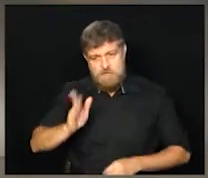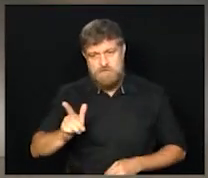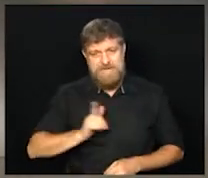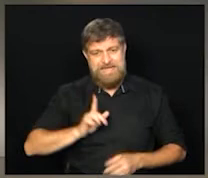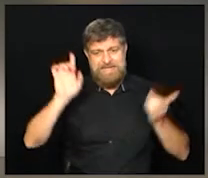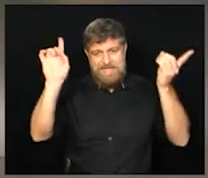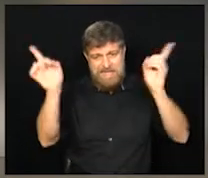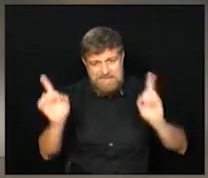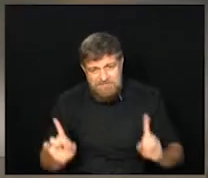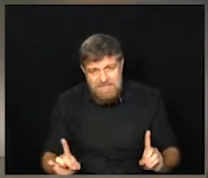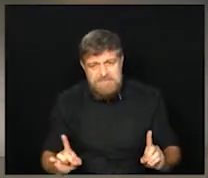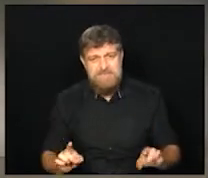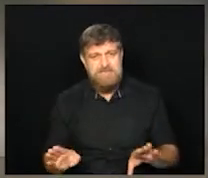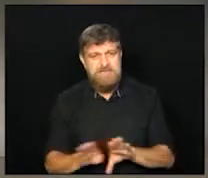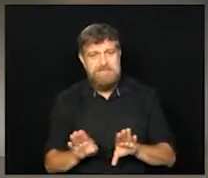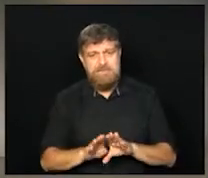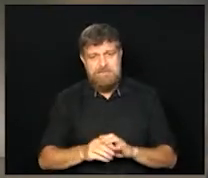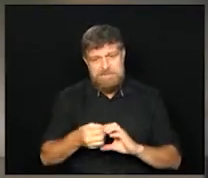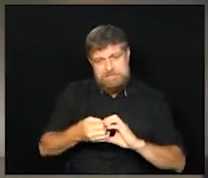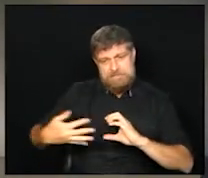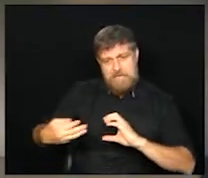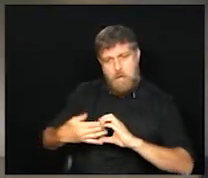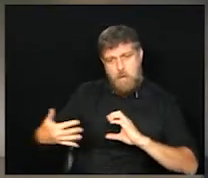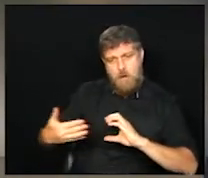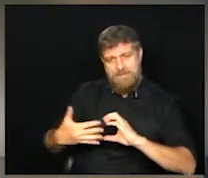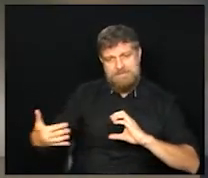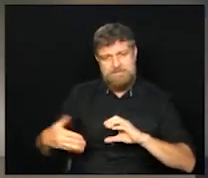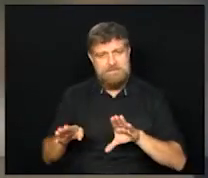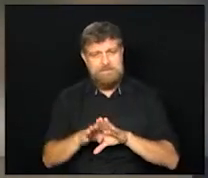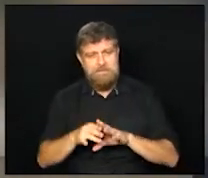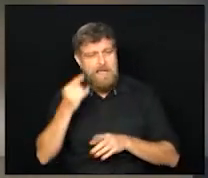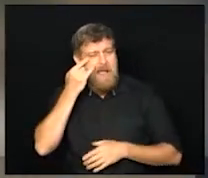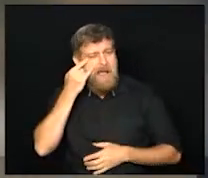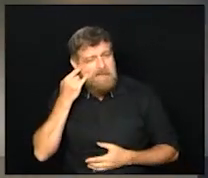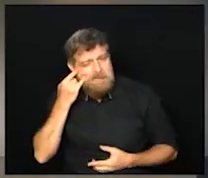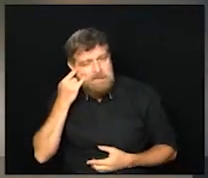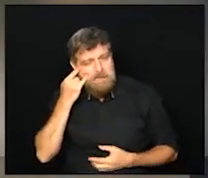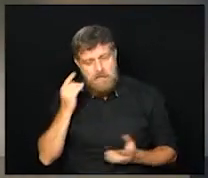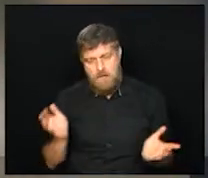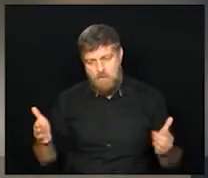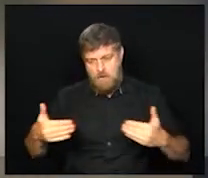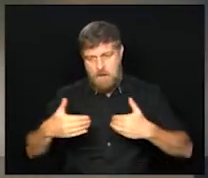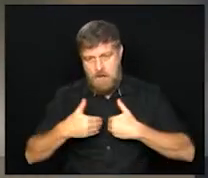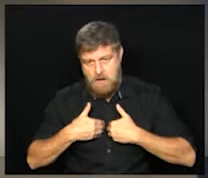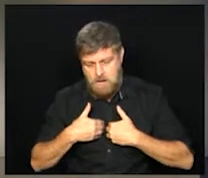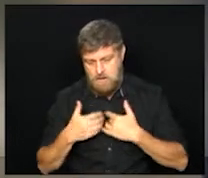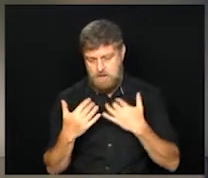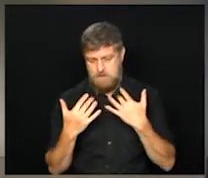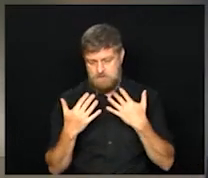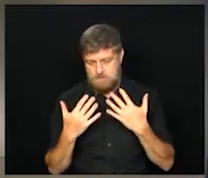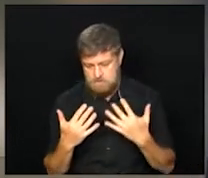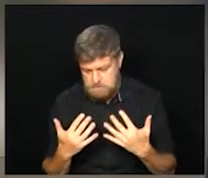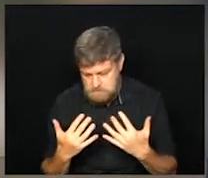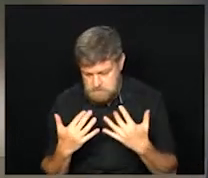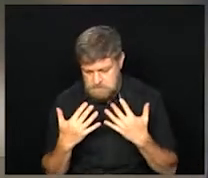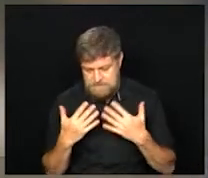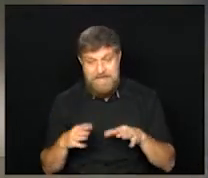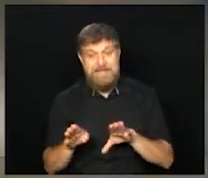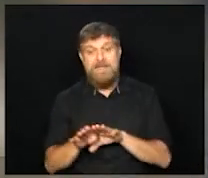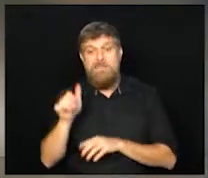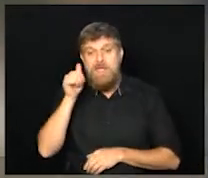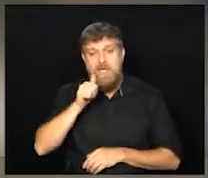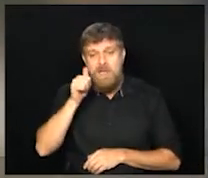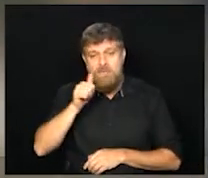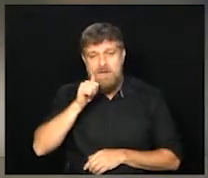de deficiências, síndromes, inclusive síndrome de Down, autistas e também